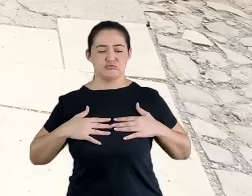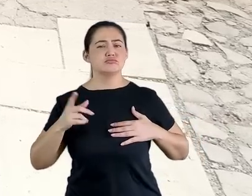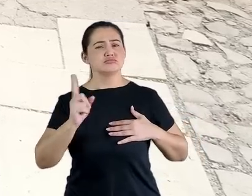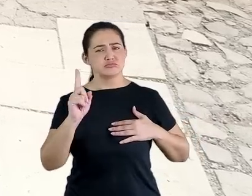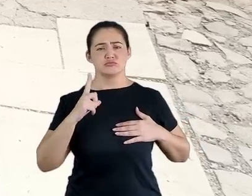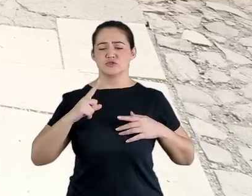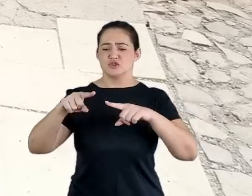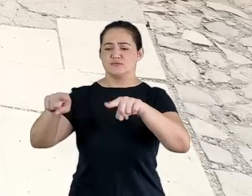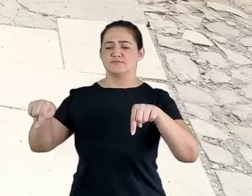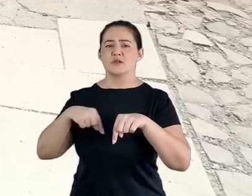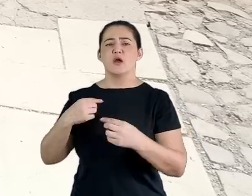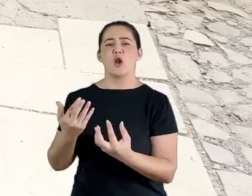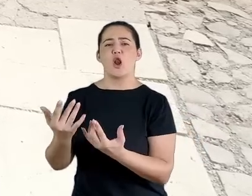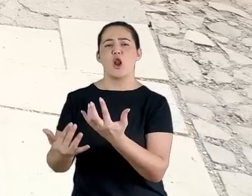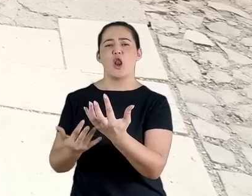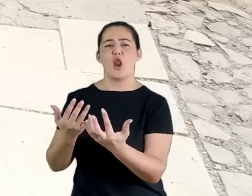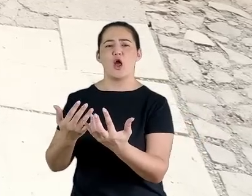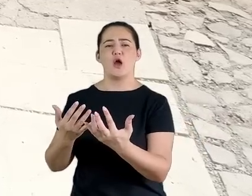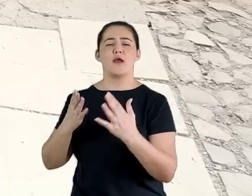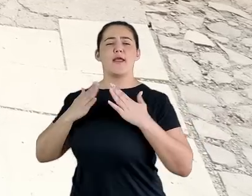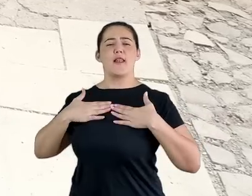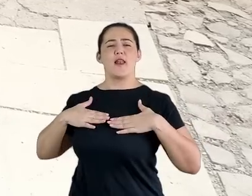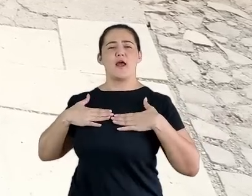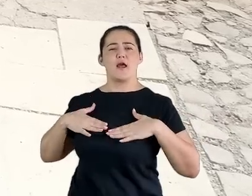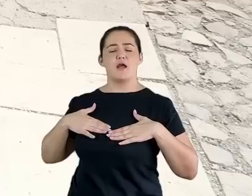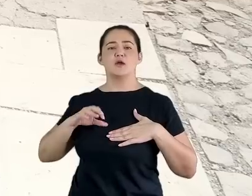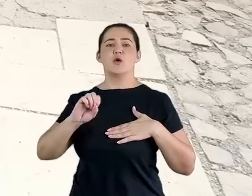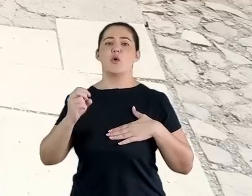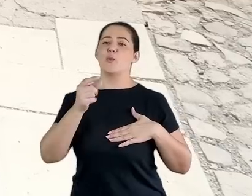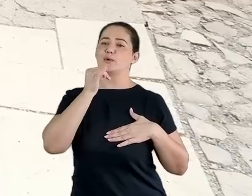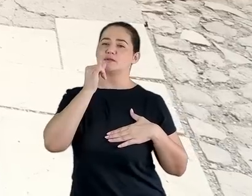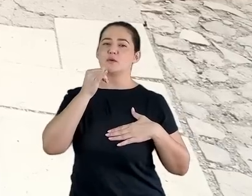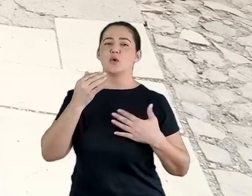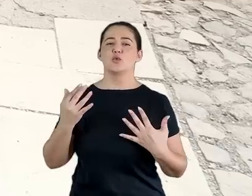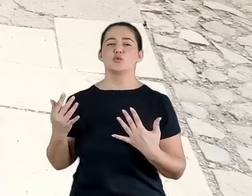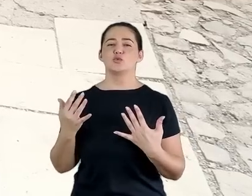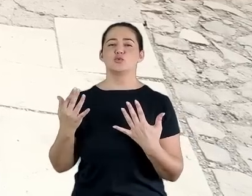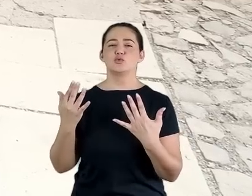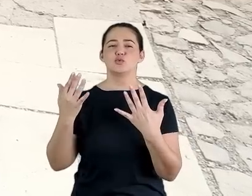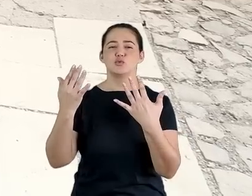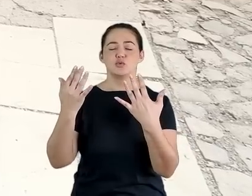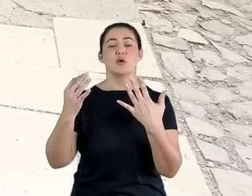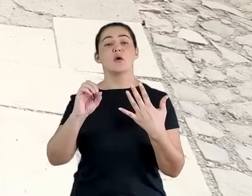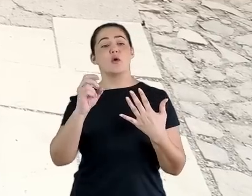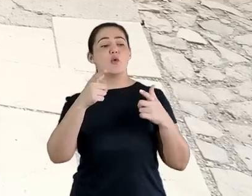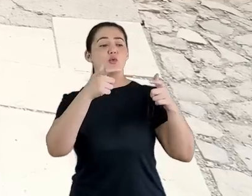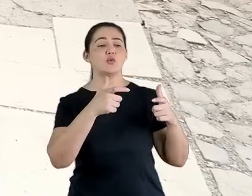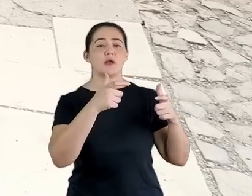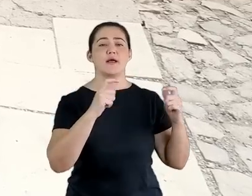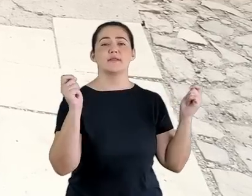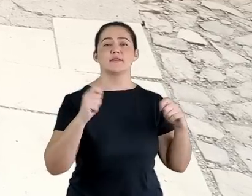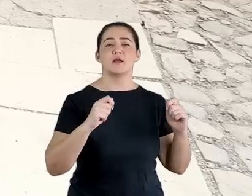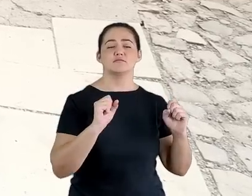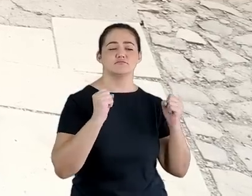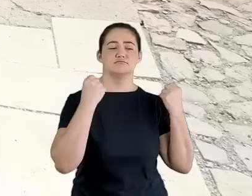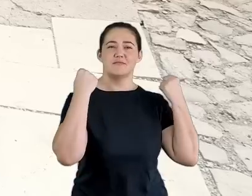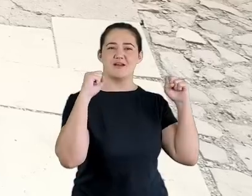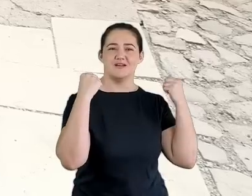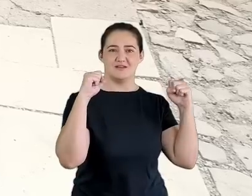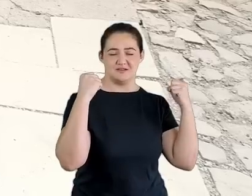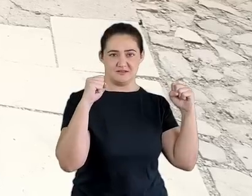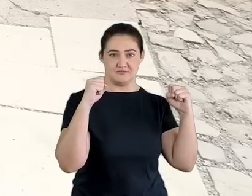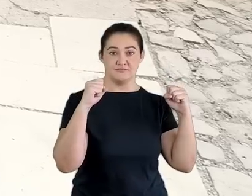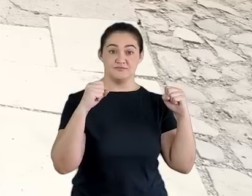ter uma hidroginástica, uma sauna, ou quem sabe fazer um exercício físico. Era nesses banhos romanos, nessas